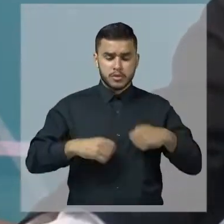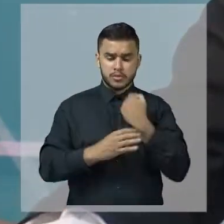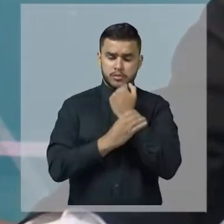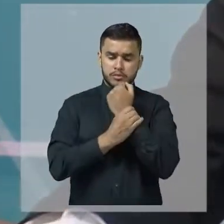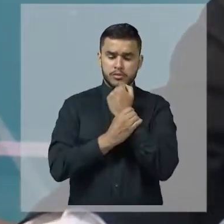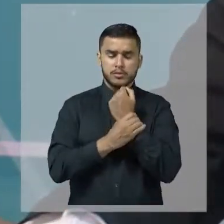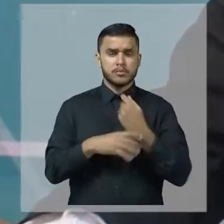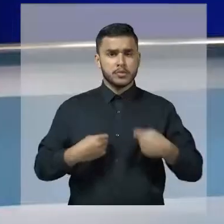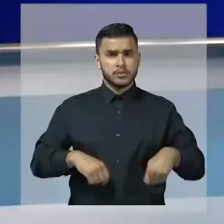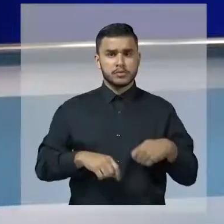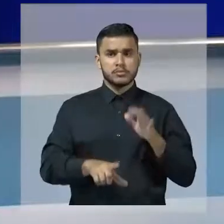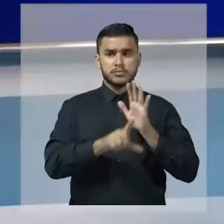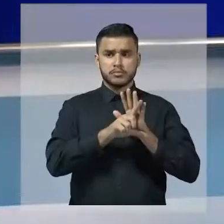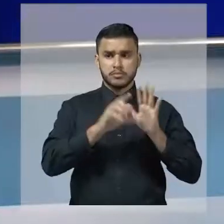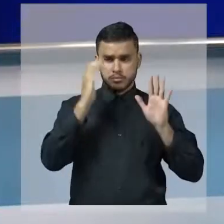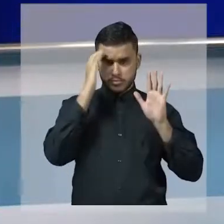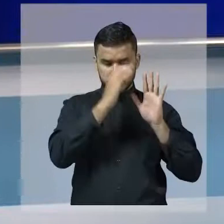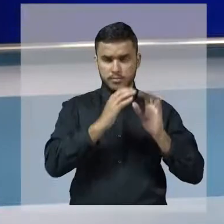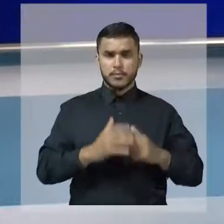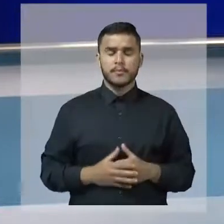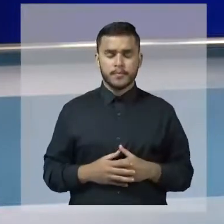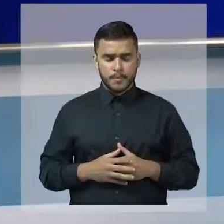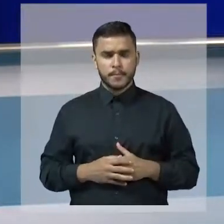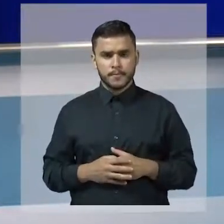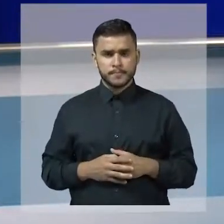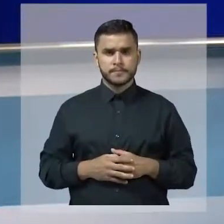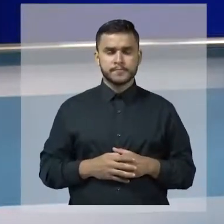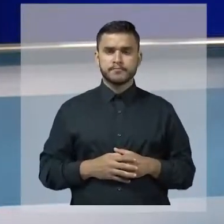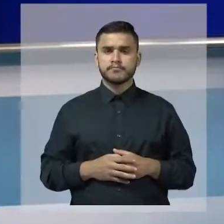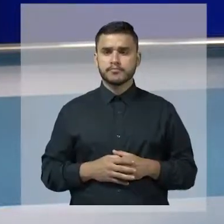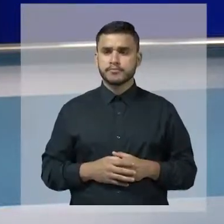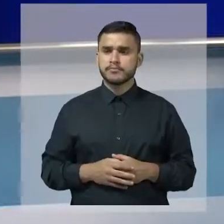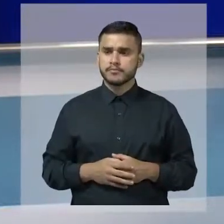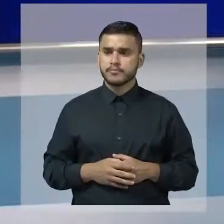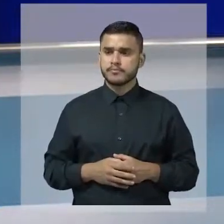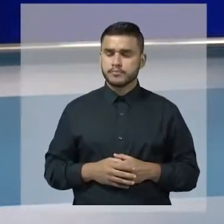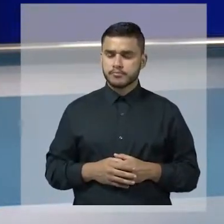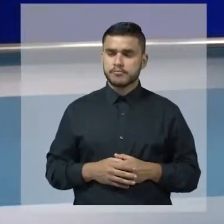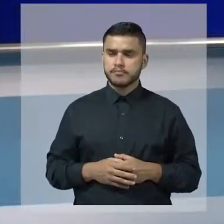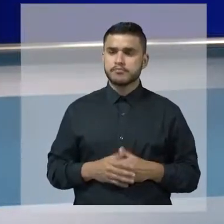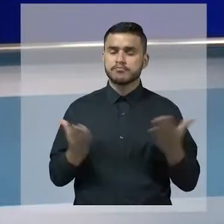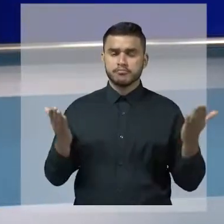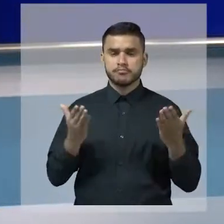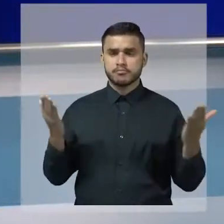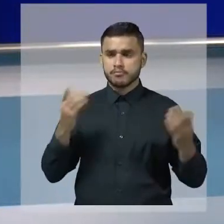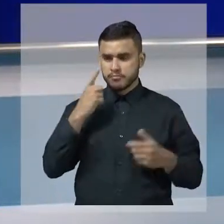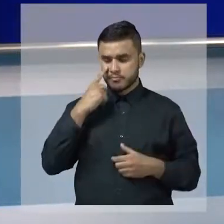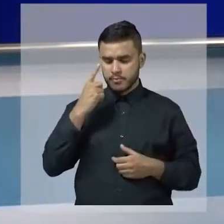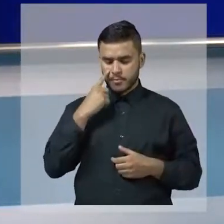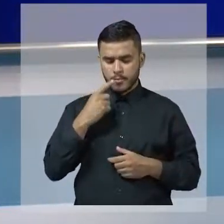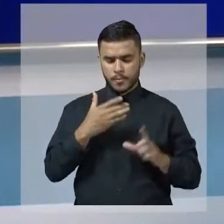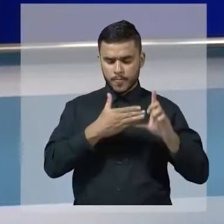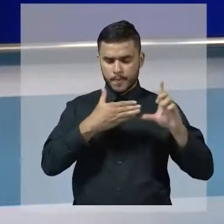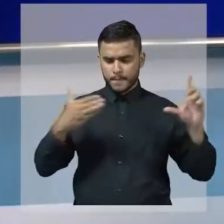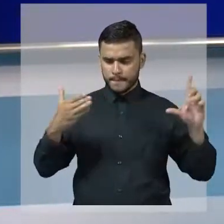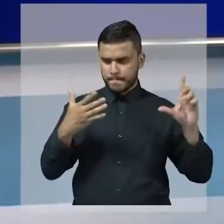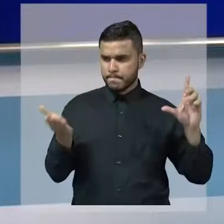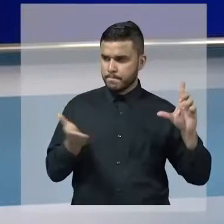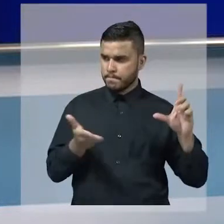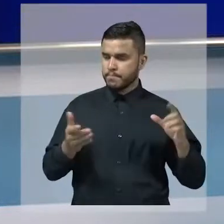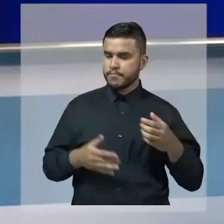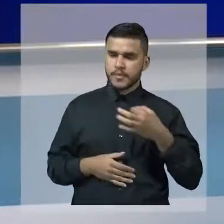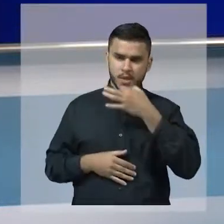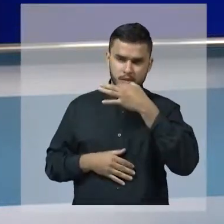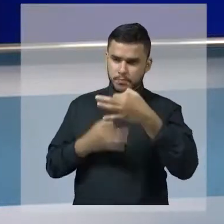me parece legítimo. Eu não poderia deixar de trazer no final do programa, para ouvir a